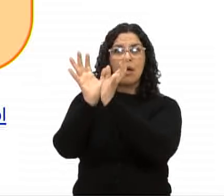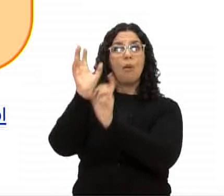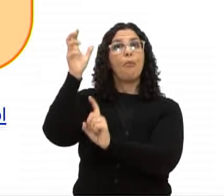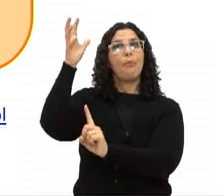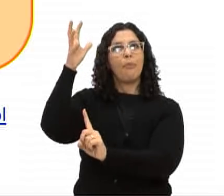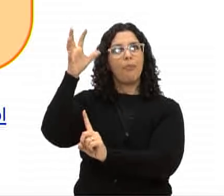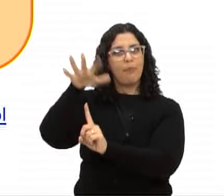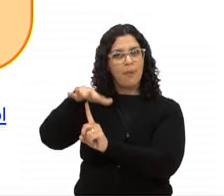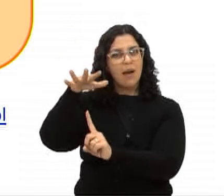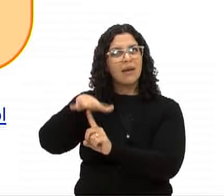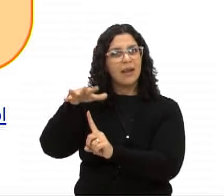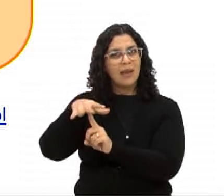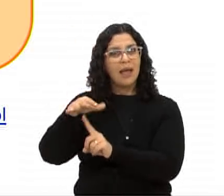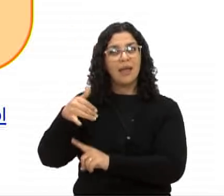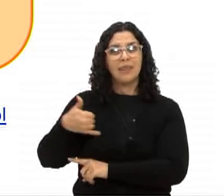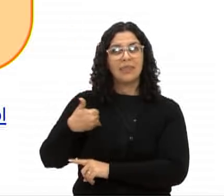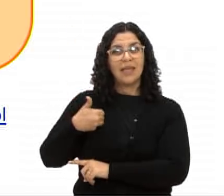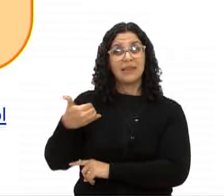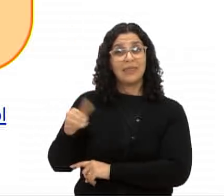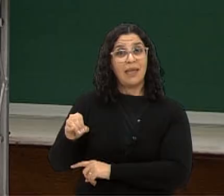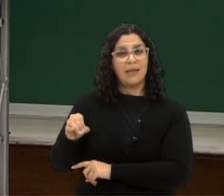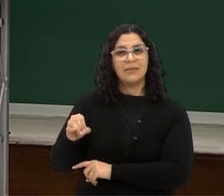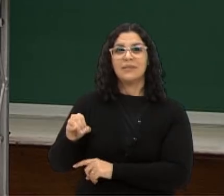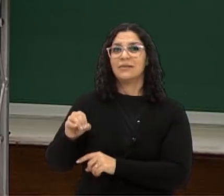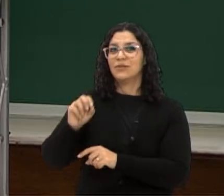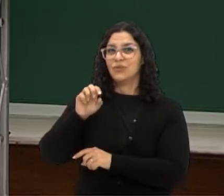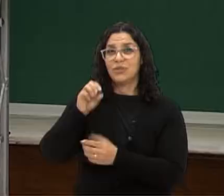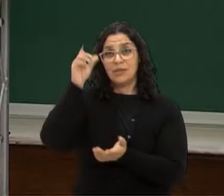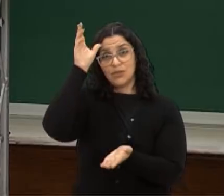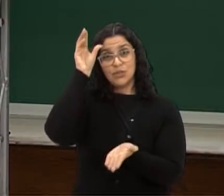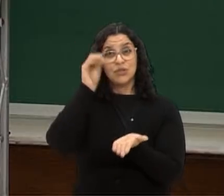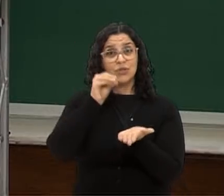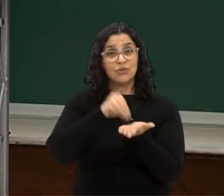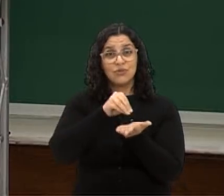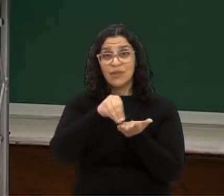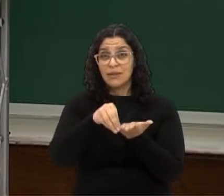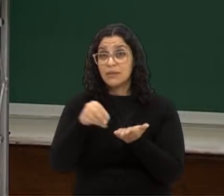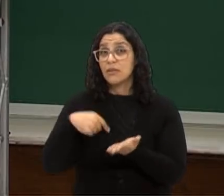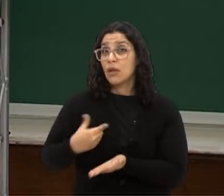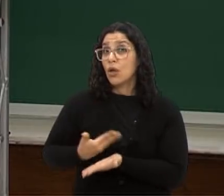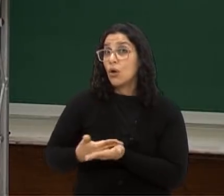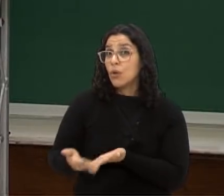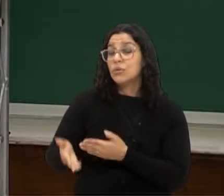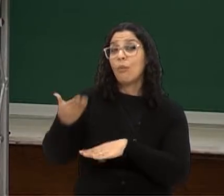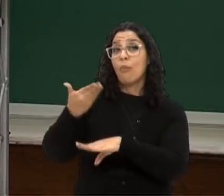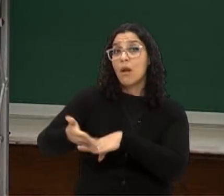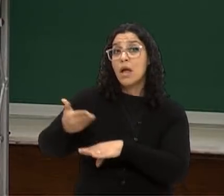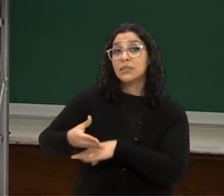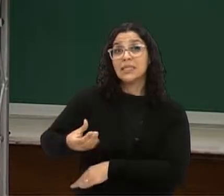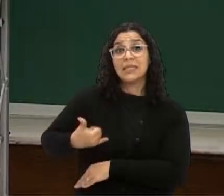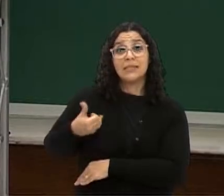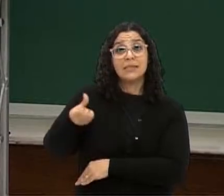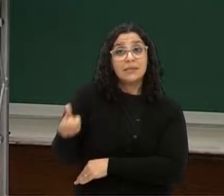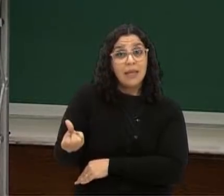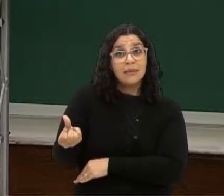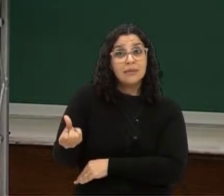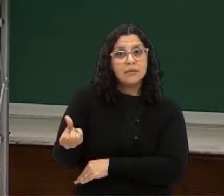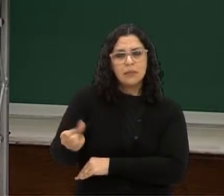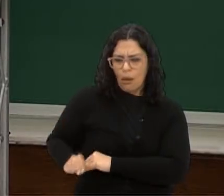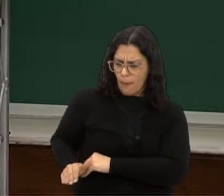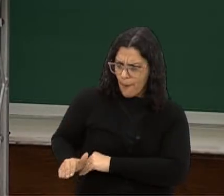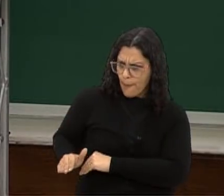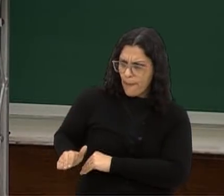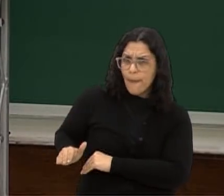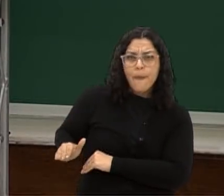xadrez. Então, ele começou a jogar aos 6 anos de idade. Então, é algo assim que praticamente nasceu com ele, né? Ele